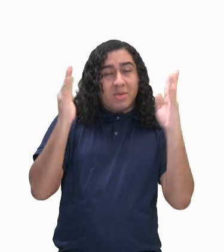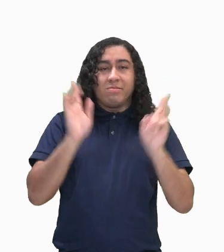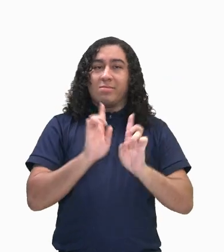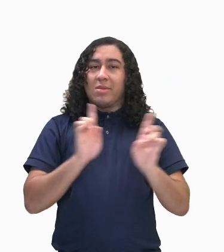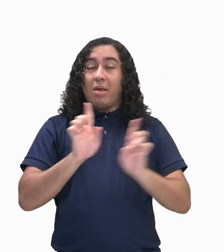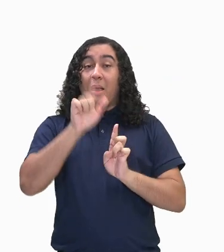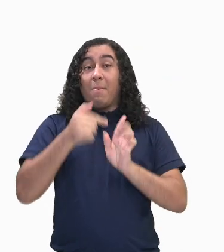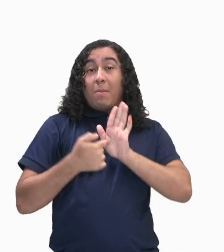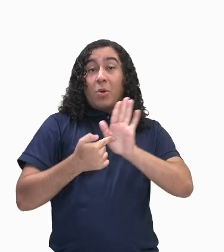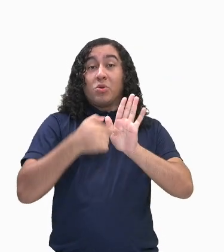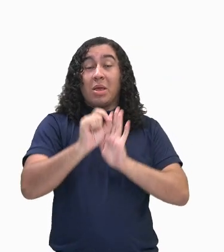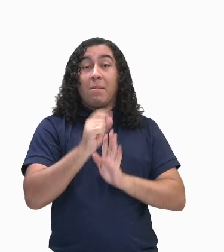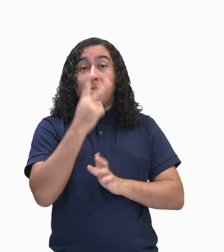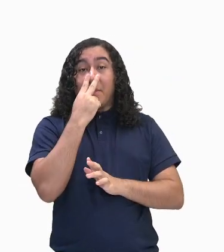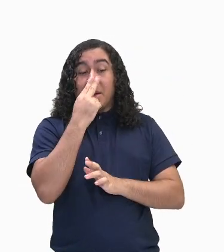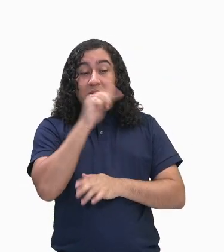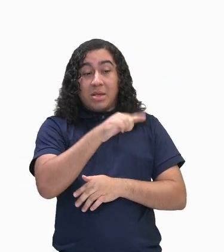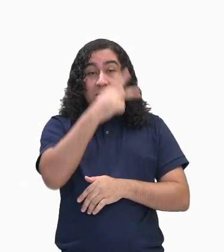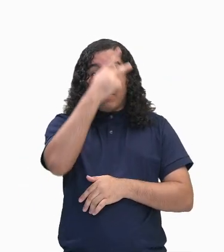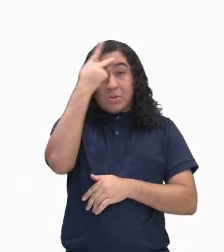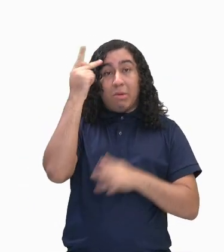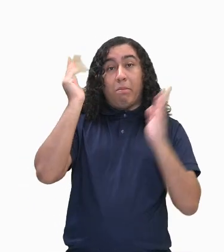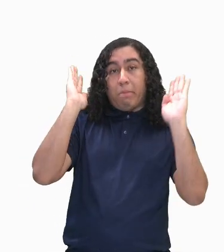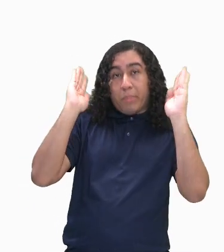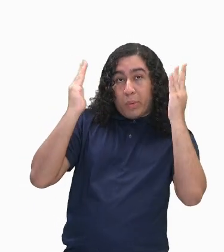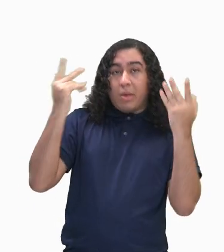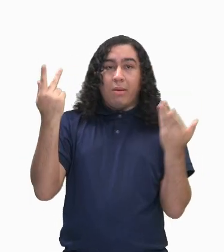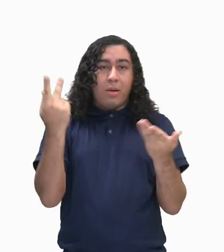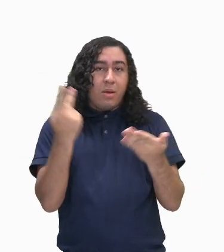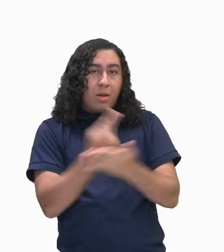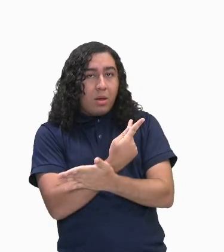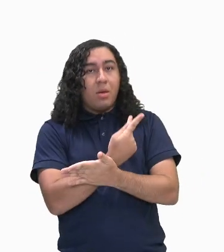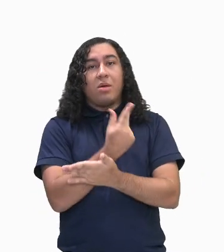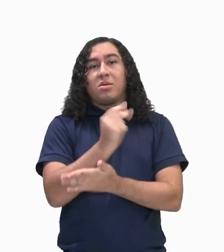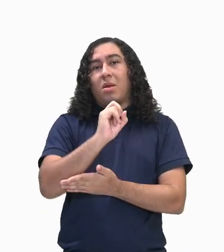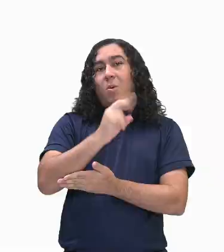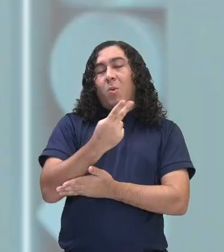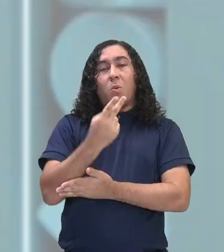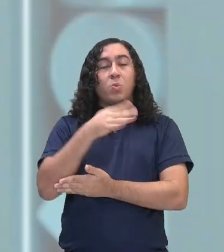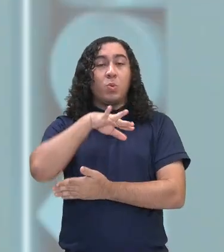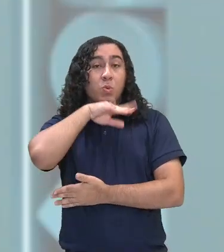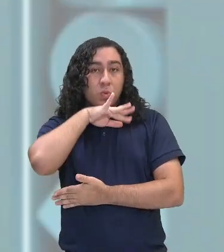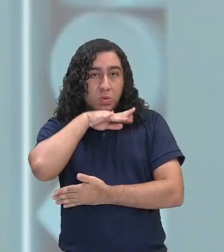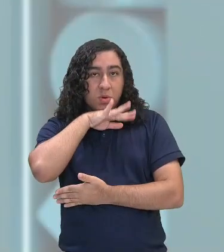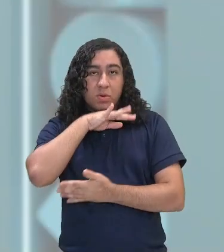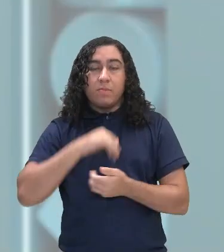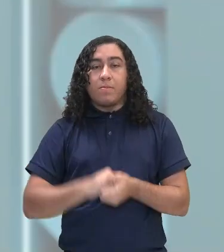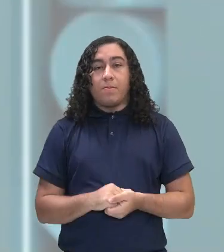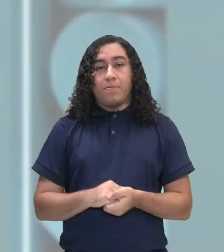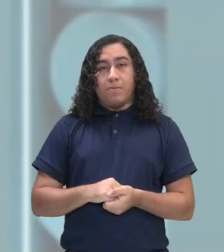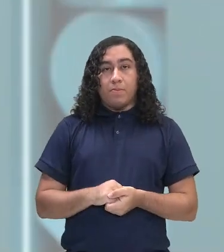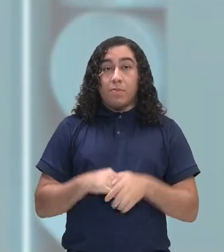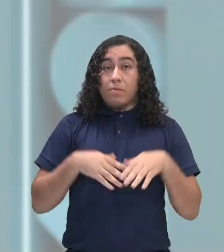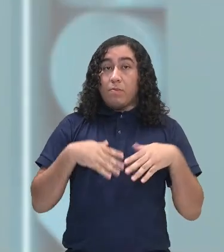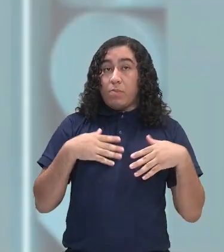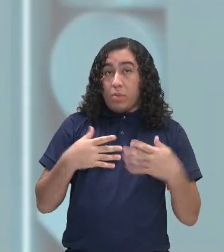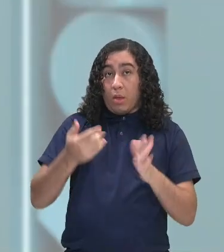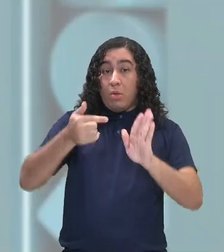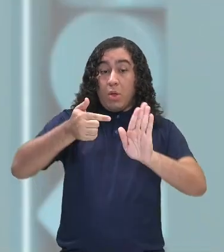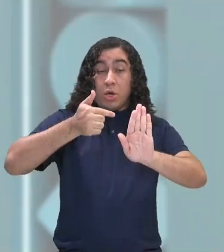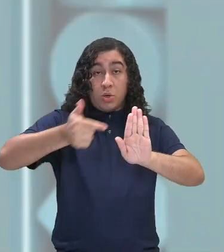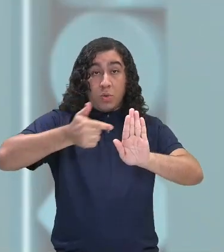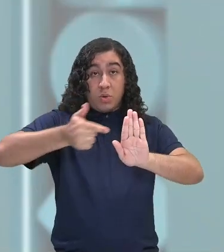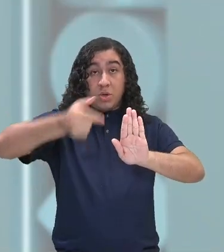forma burra, de forma errada, de forma ruim. Então, a ironia, ela